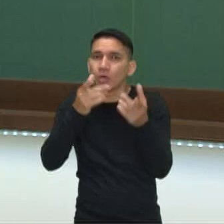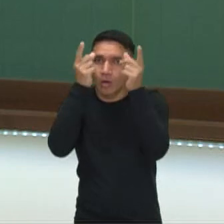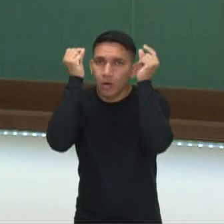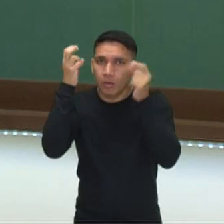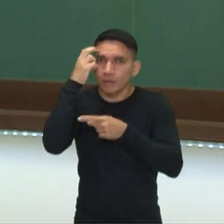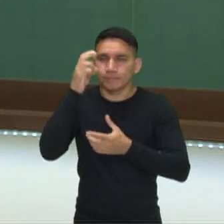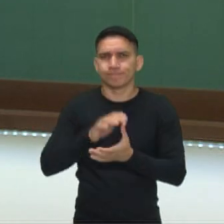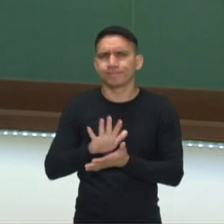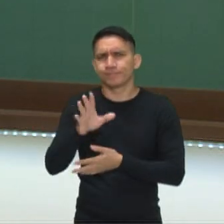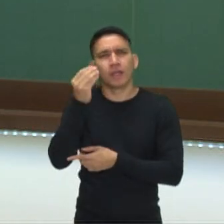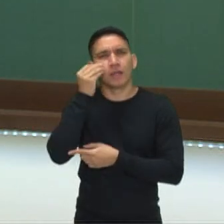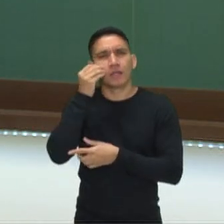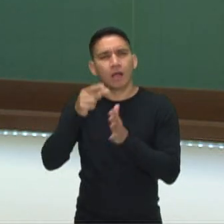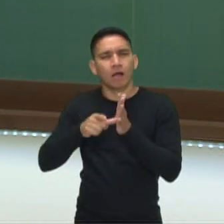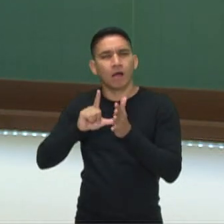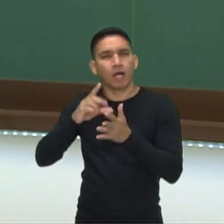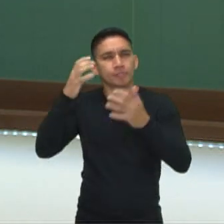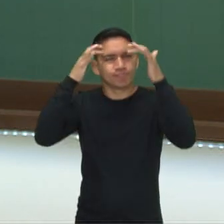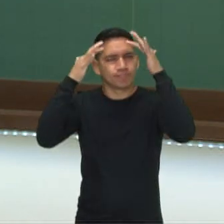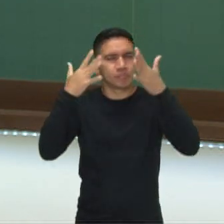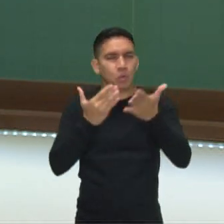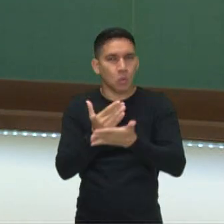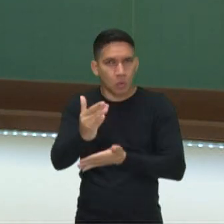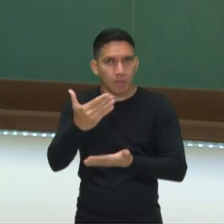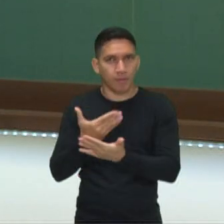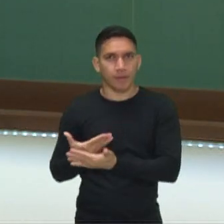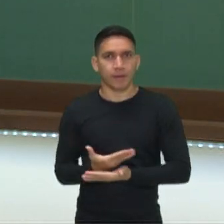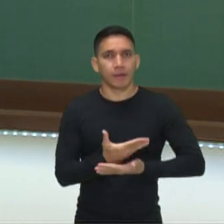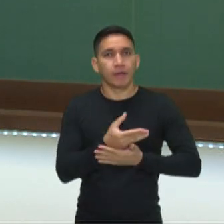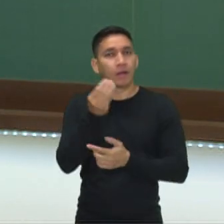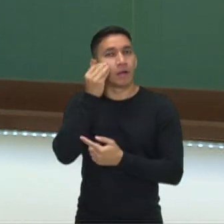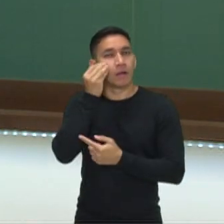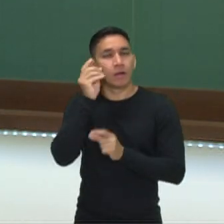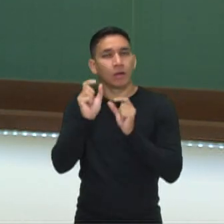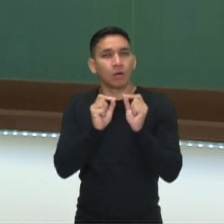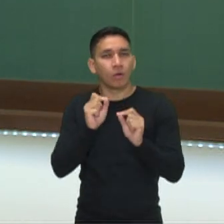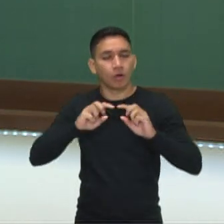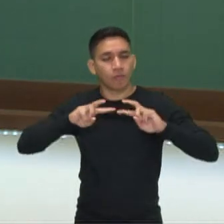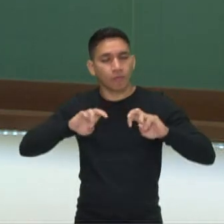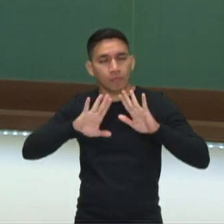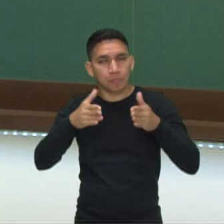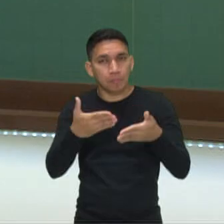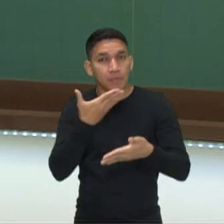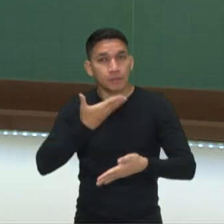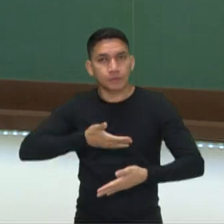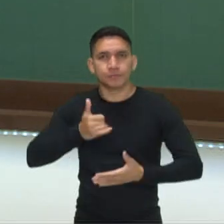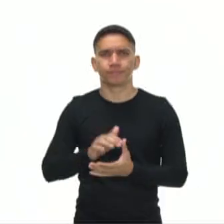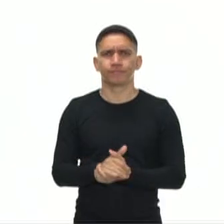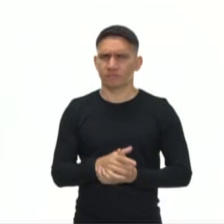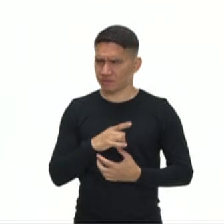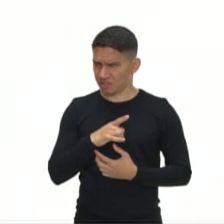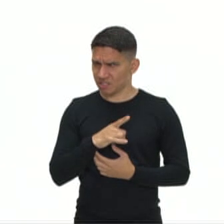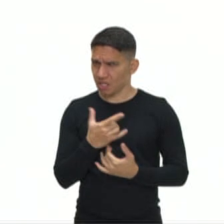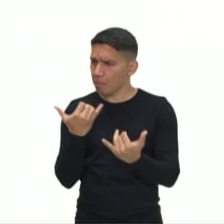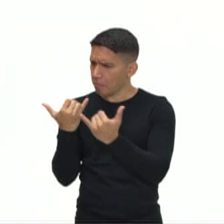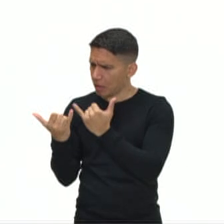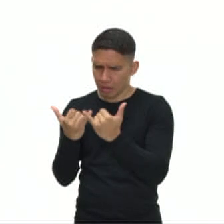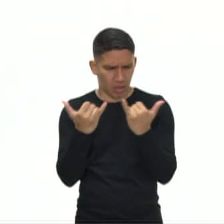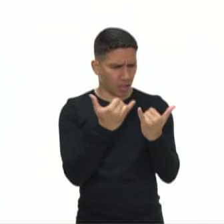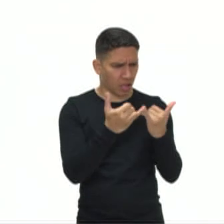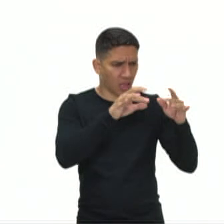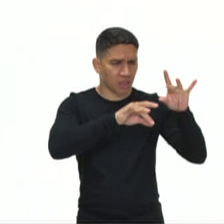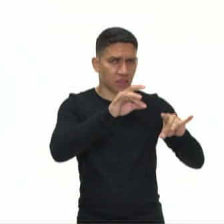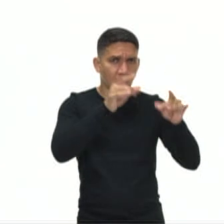tentar pensar um pouquinho só para a gente poder entrar nessa aula e ter um foco um pouquinho melhor. Existe semelhança entre o teatro grego e o